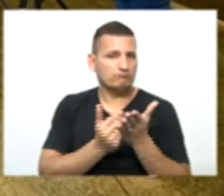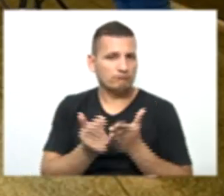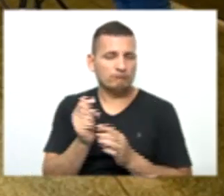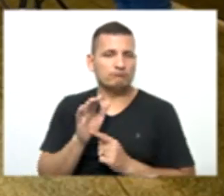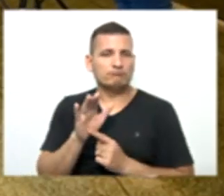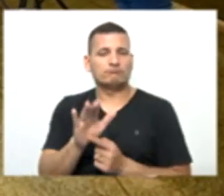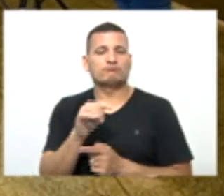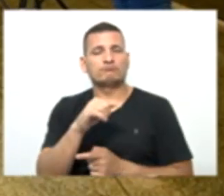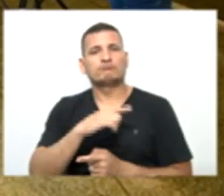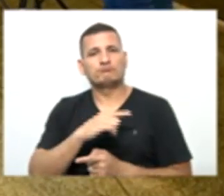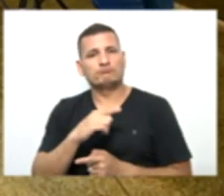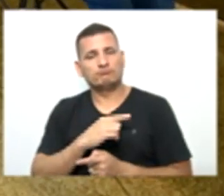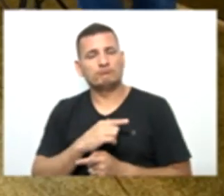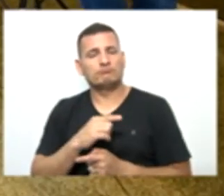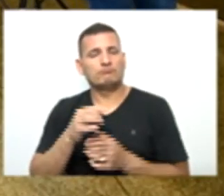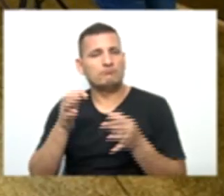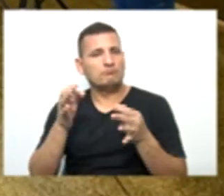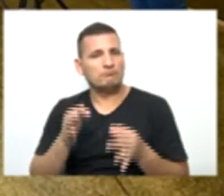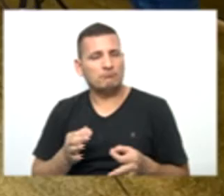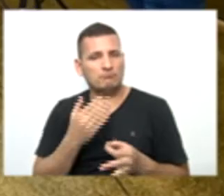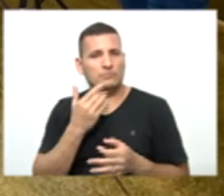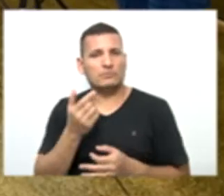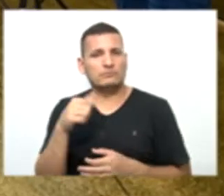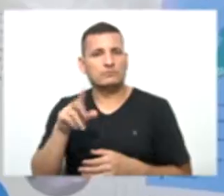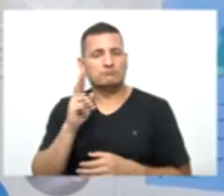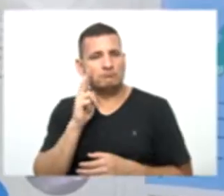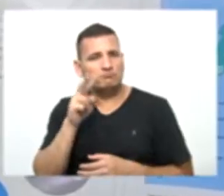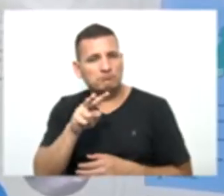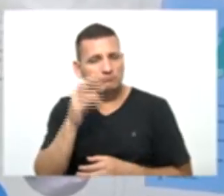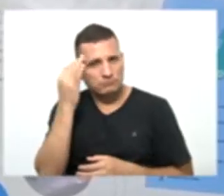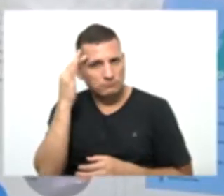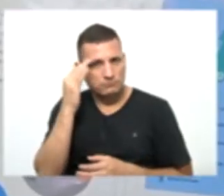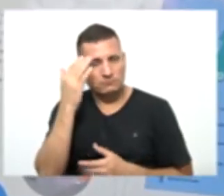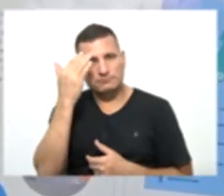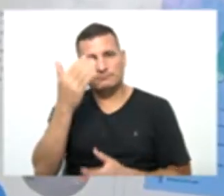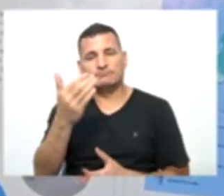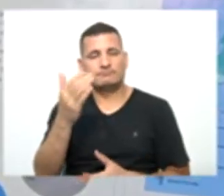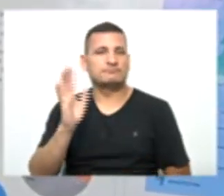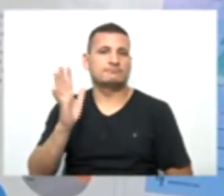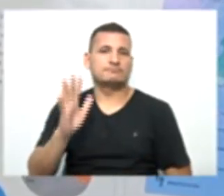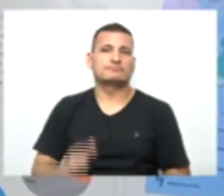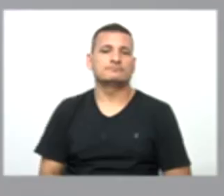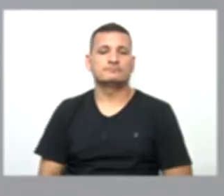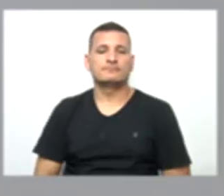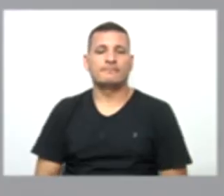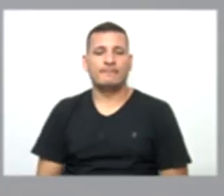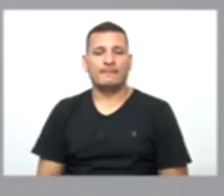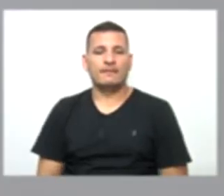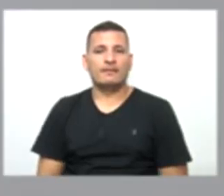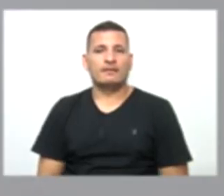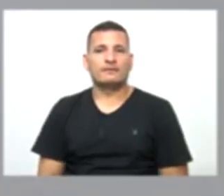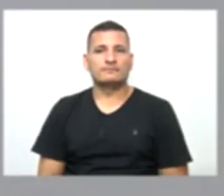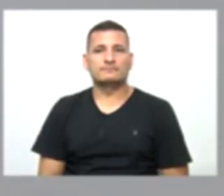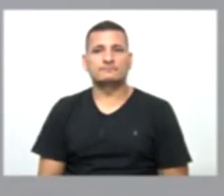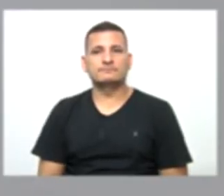resultado mais exato e fica até mais fácil para vocês entenderem. Muito obrigado e até a próxima!